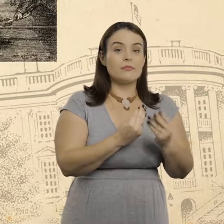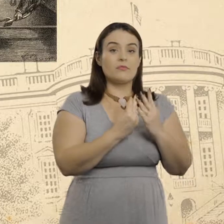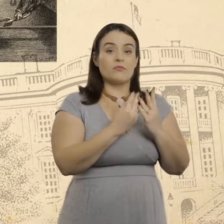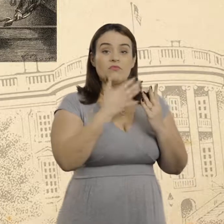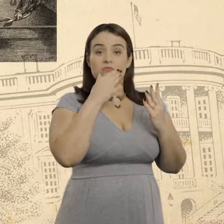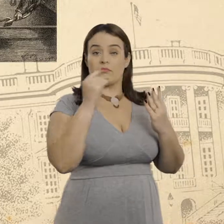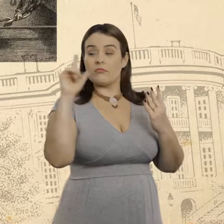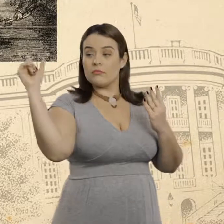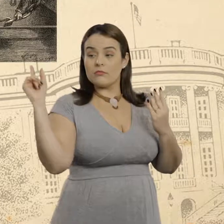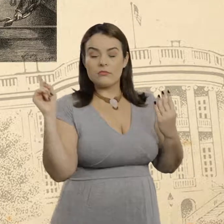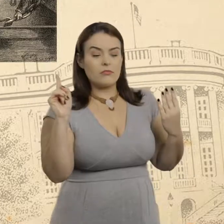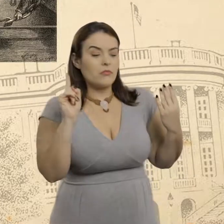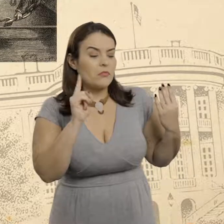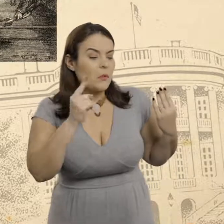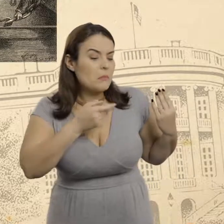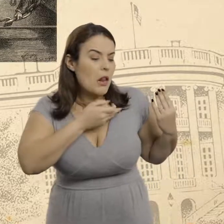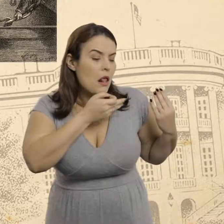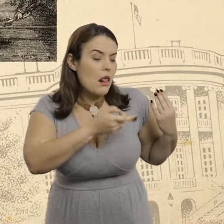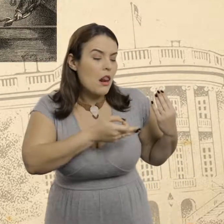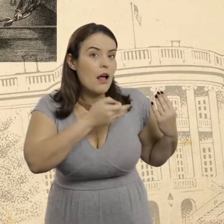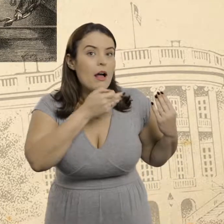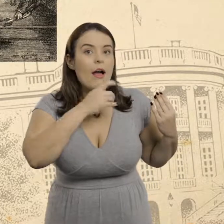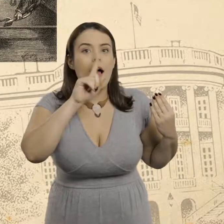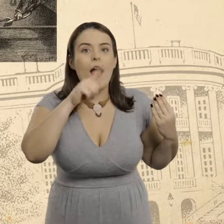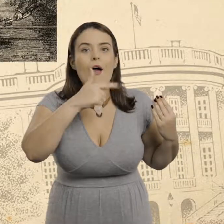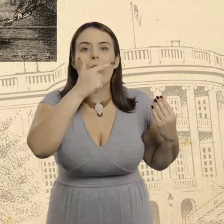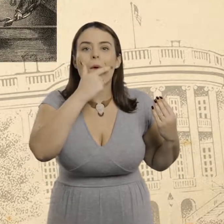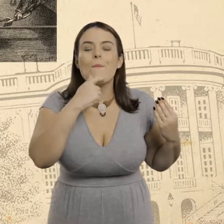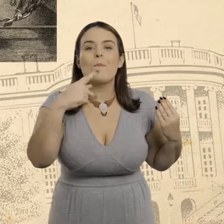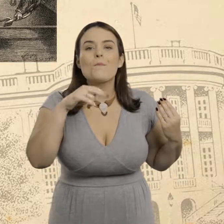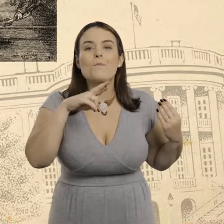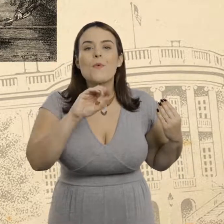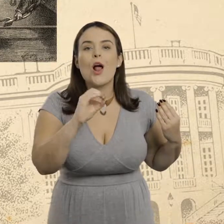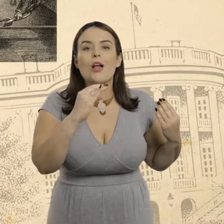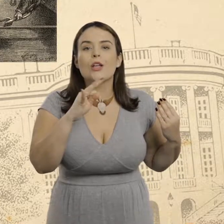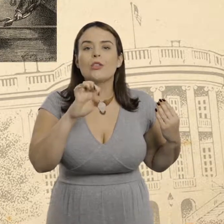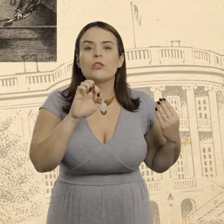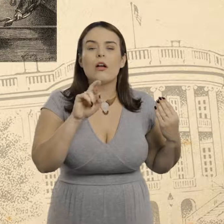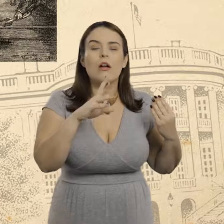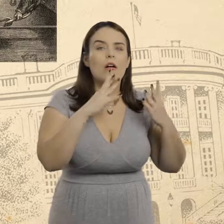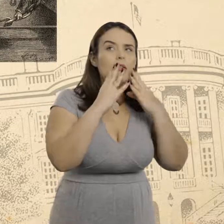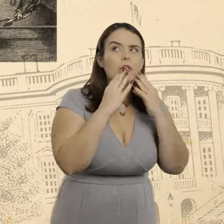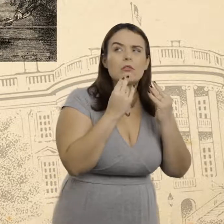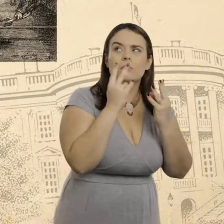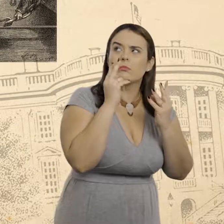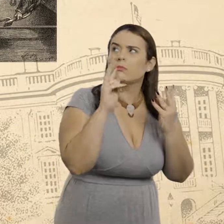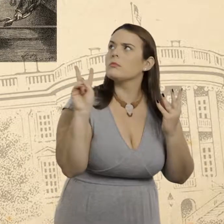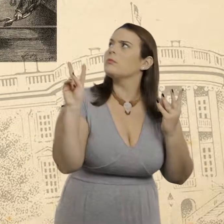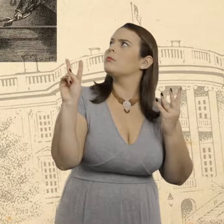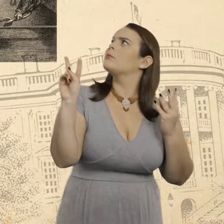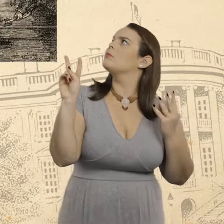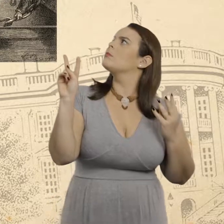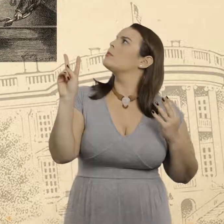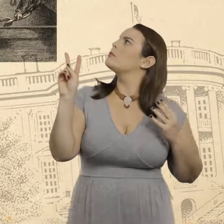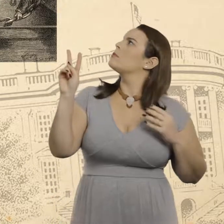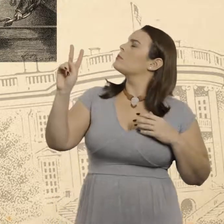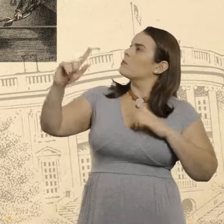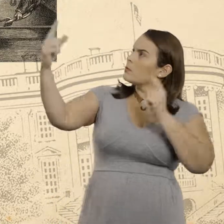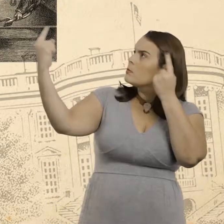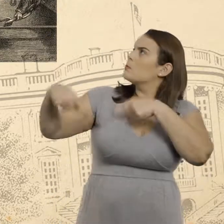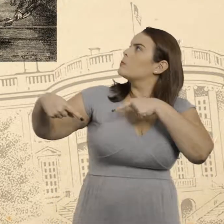e começou a dar palpites no jogo. Era o Coronel Proctor. O Sr. Fogg o reconheceu. O Sr.